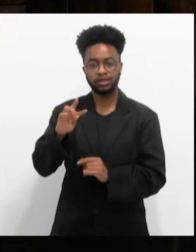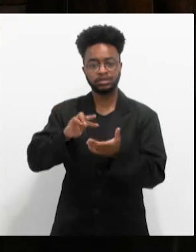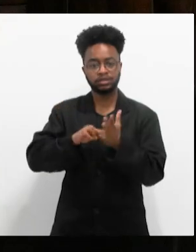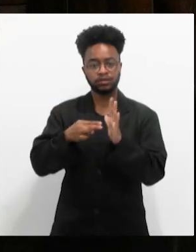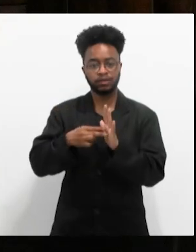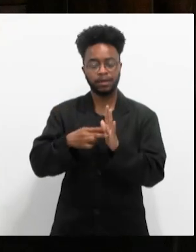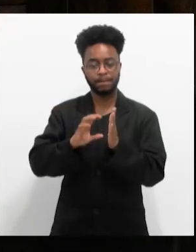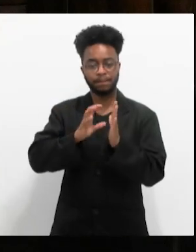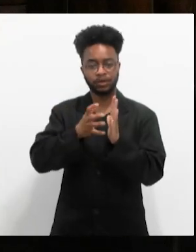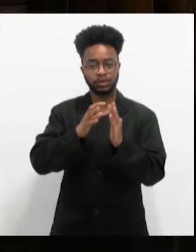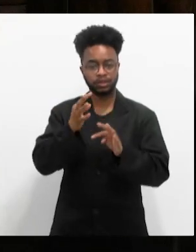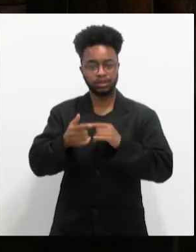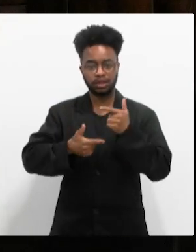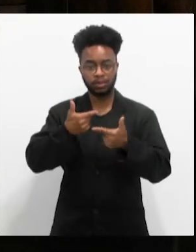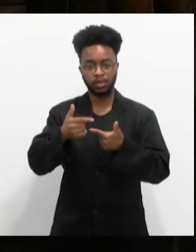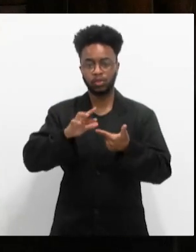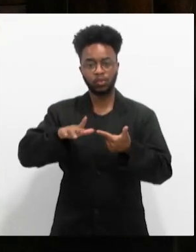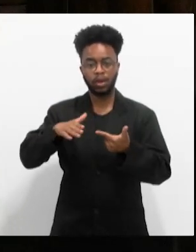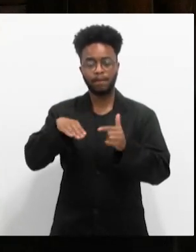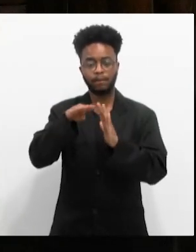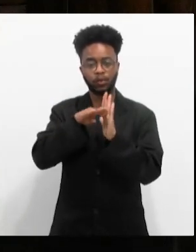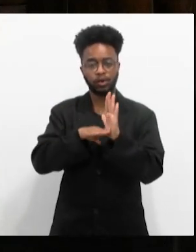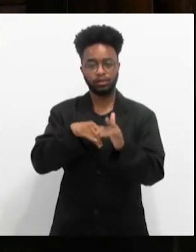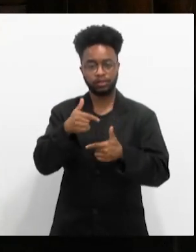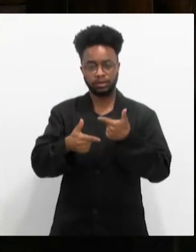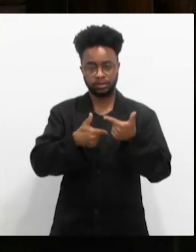Trabalhadores, e não um programa de trabalho.